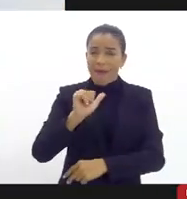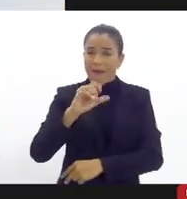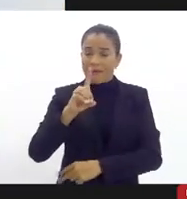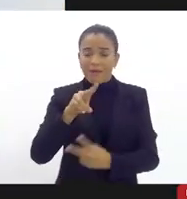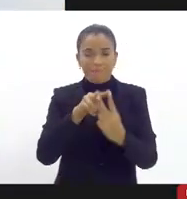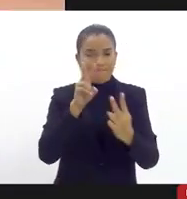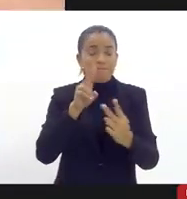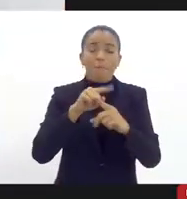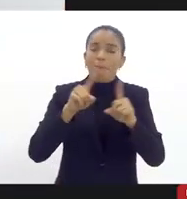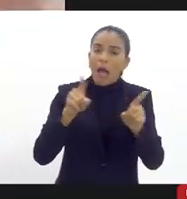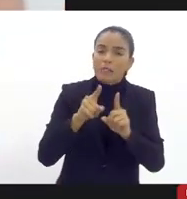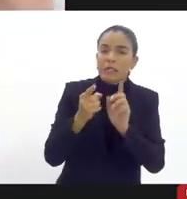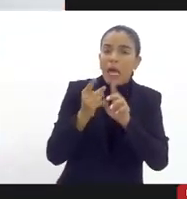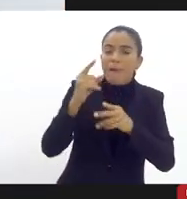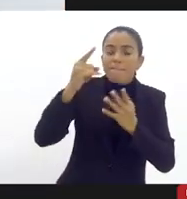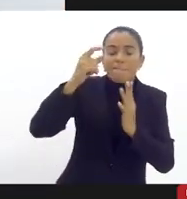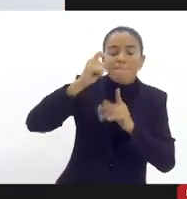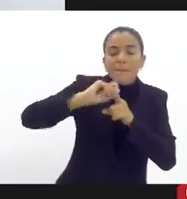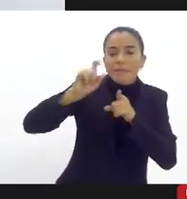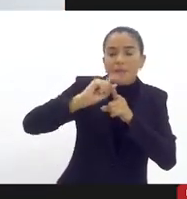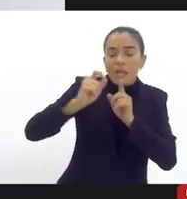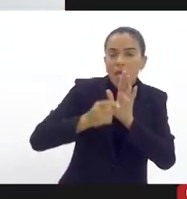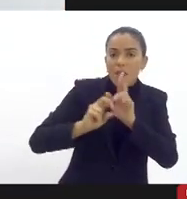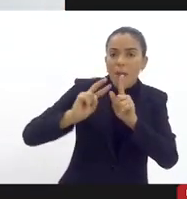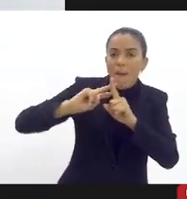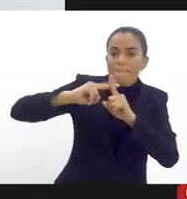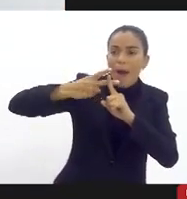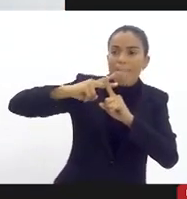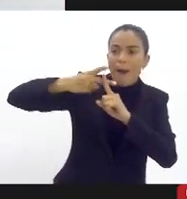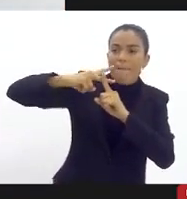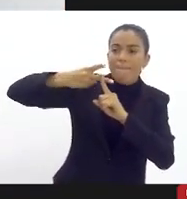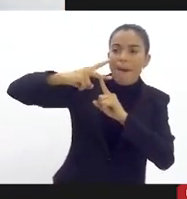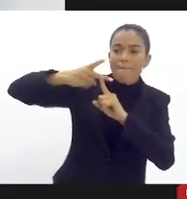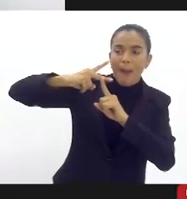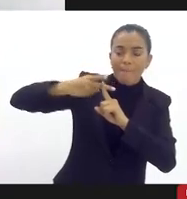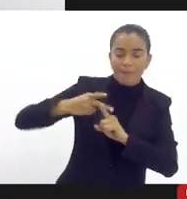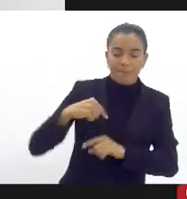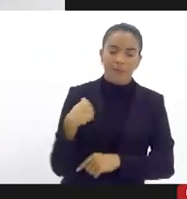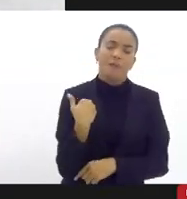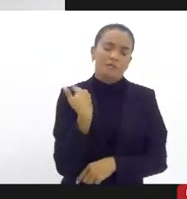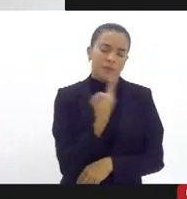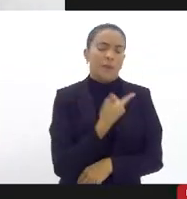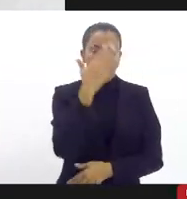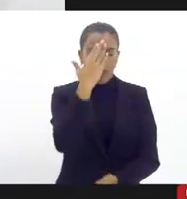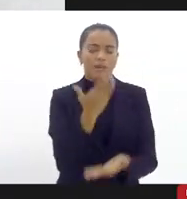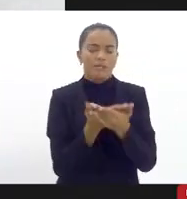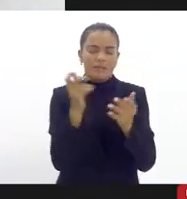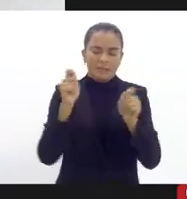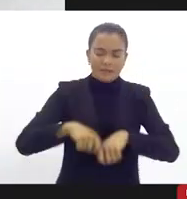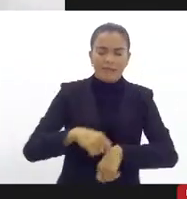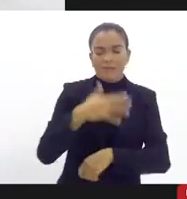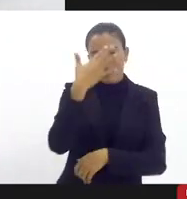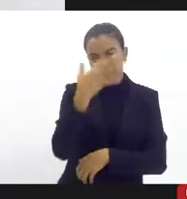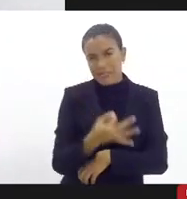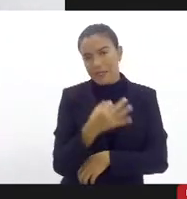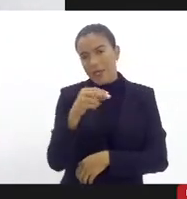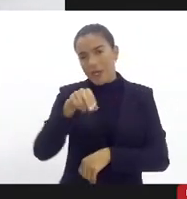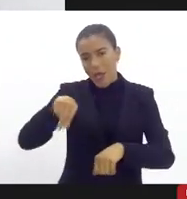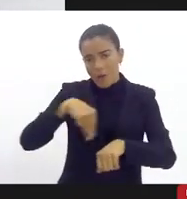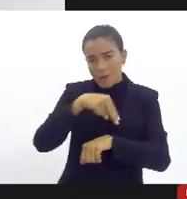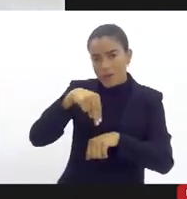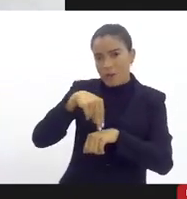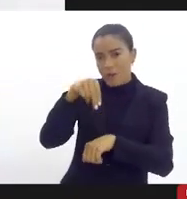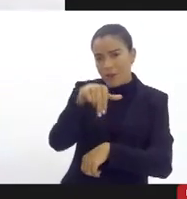pessoal aumenta essa é a realidade são privada no nosso país mas eu acredito e tenho certeza que a união nacional